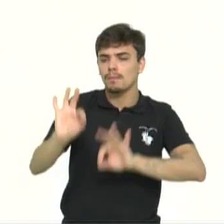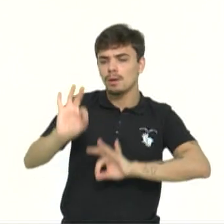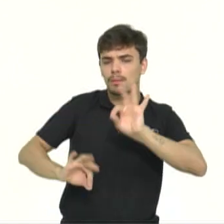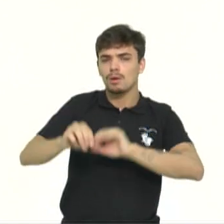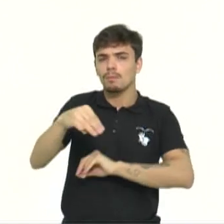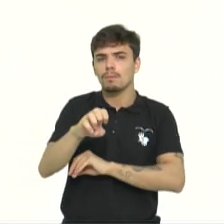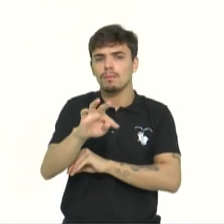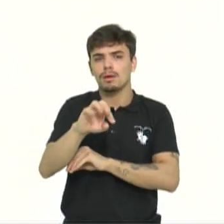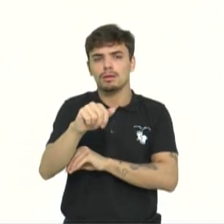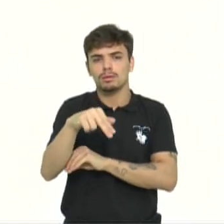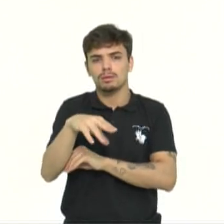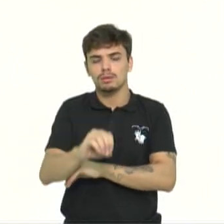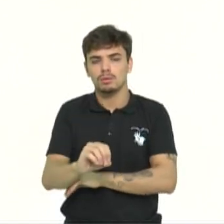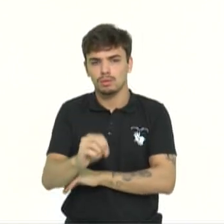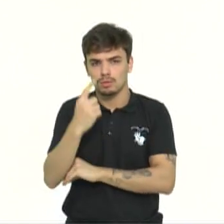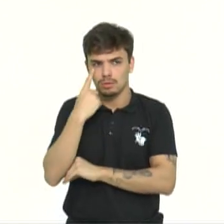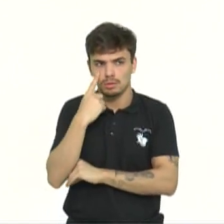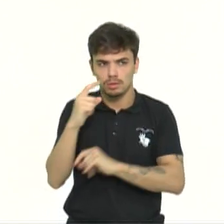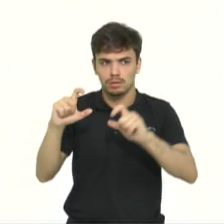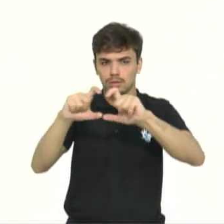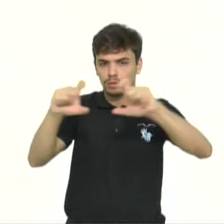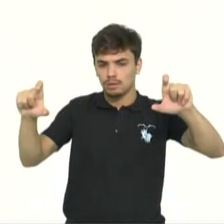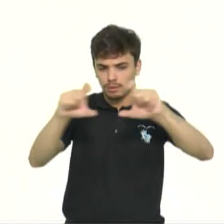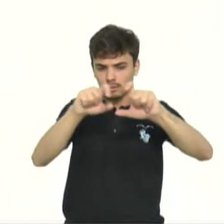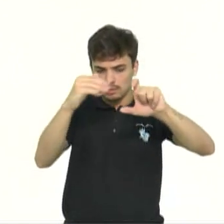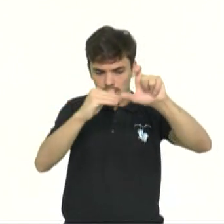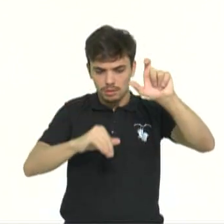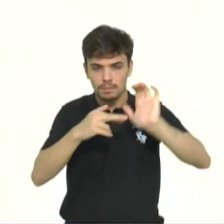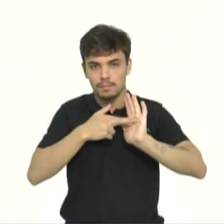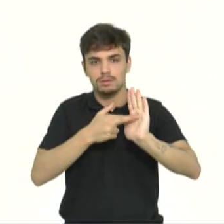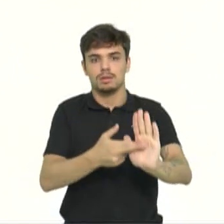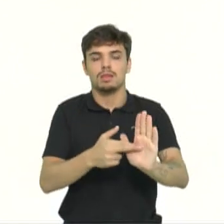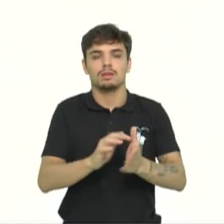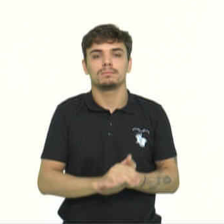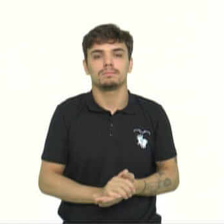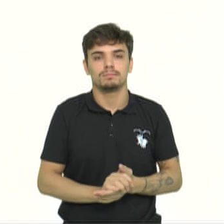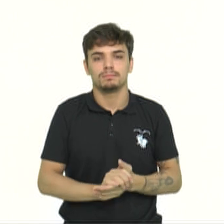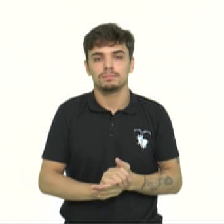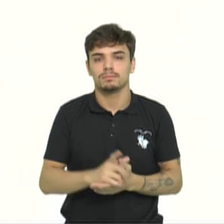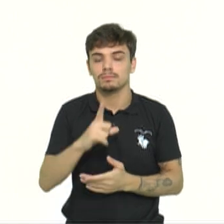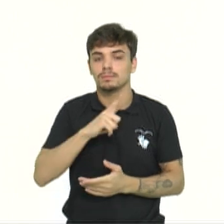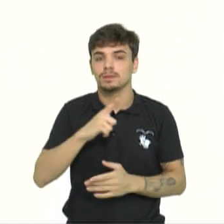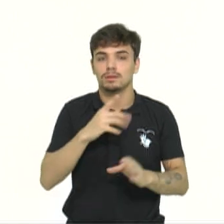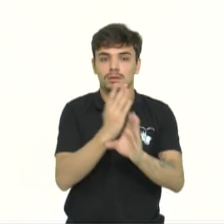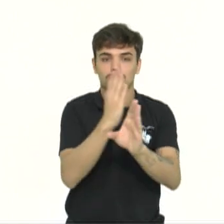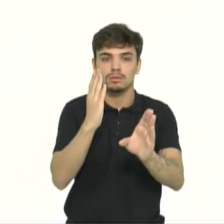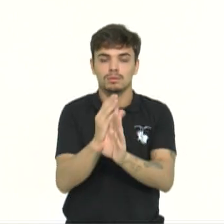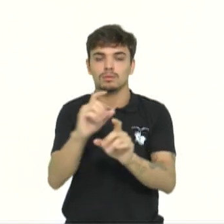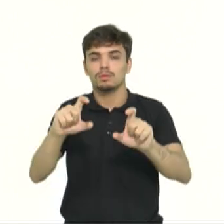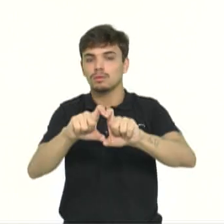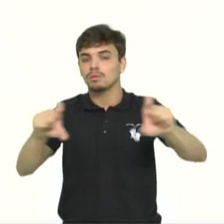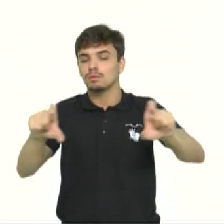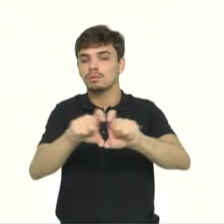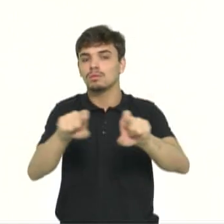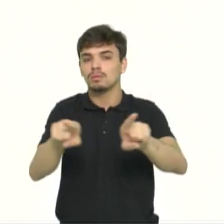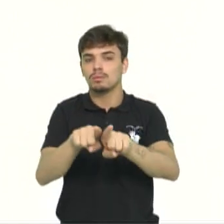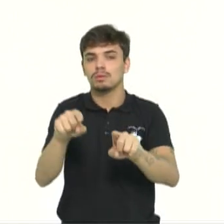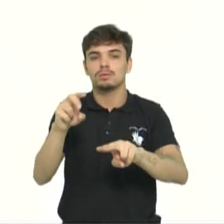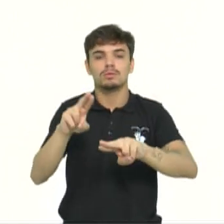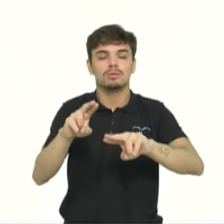metano segundo a reação representada pela equação abaixo não balanceada. Acerte os coeficientes estequiométricos pelo método